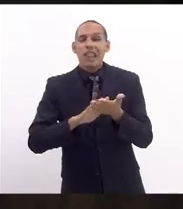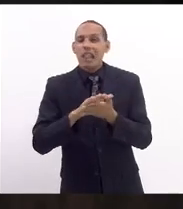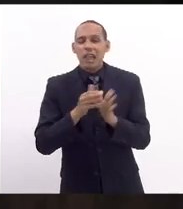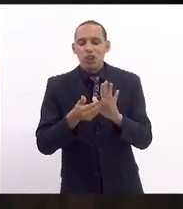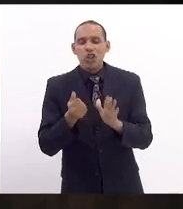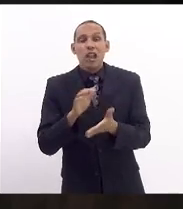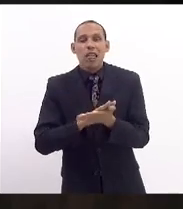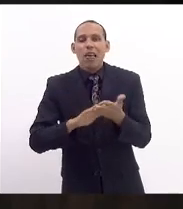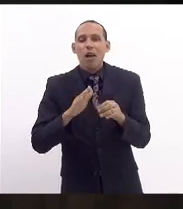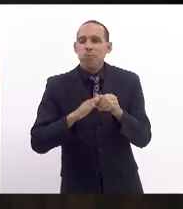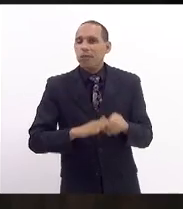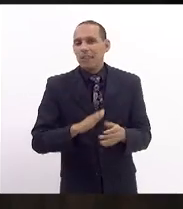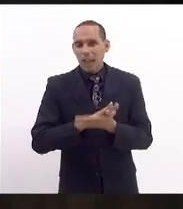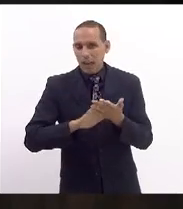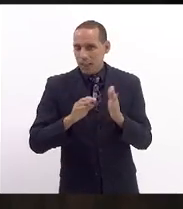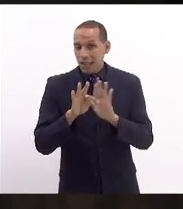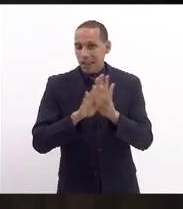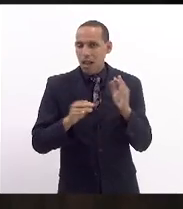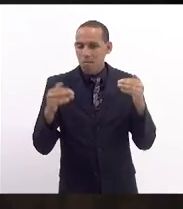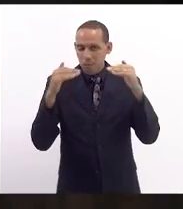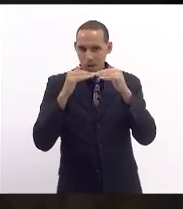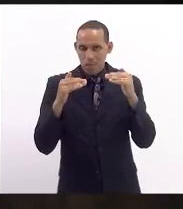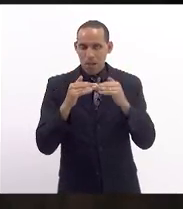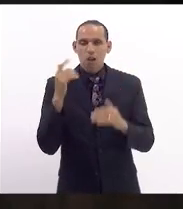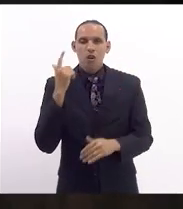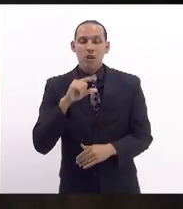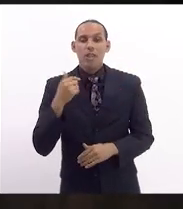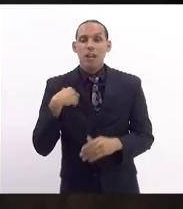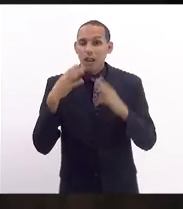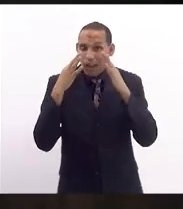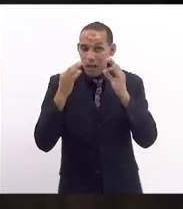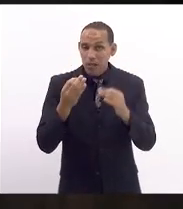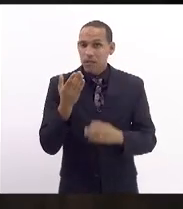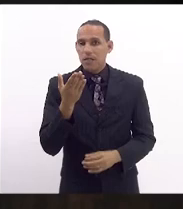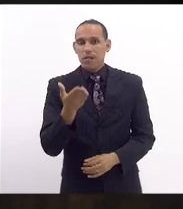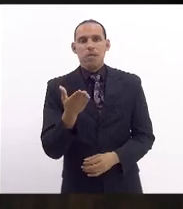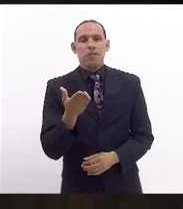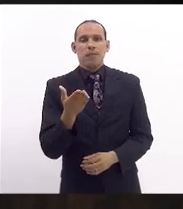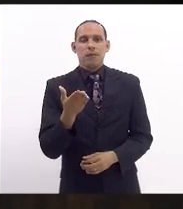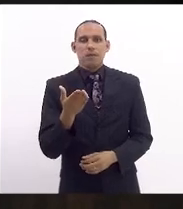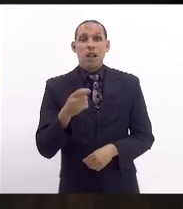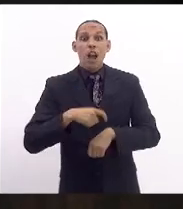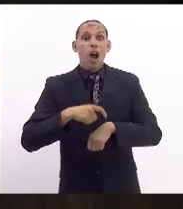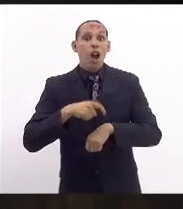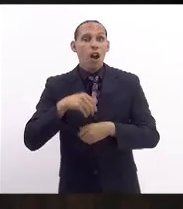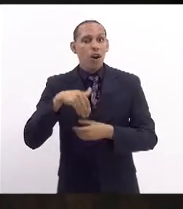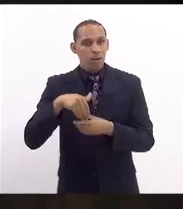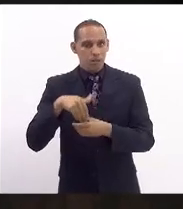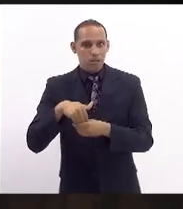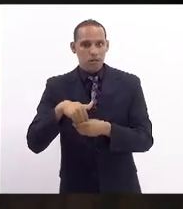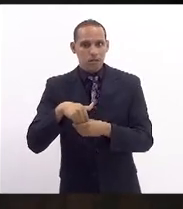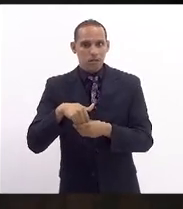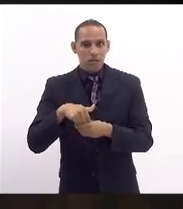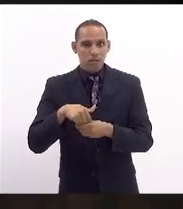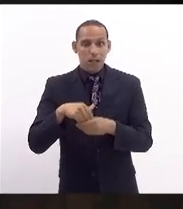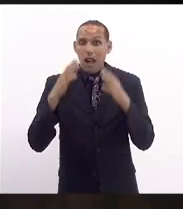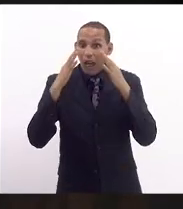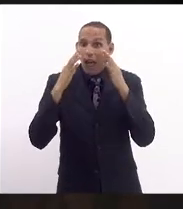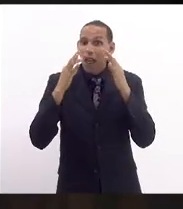vamos chegar um texto e consenso agora eu chamei atenção de vossa excelência na hora da votação